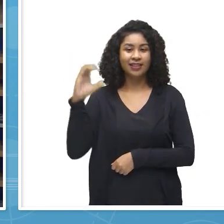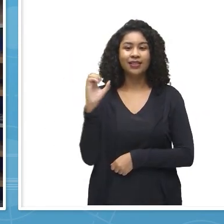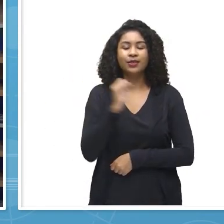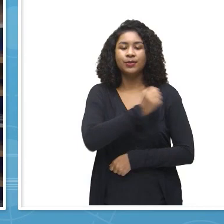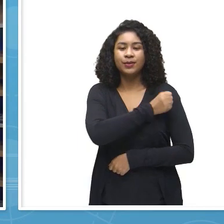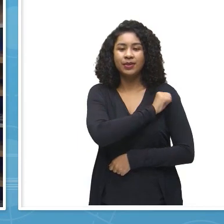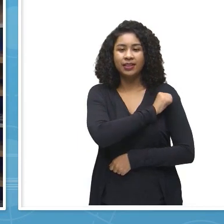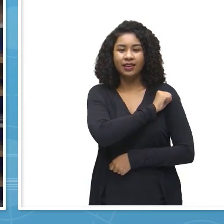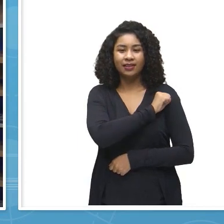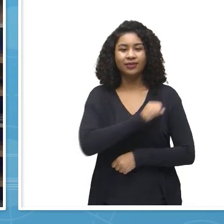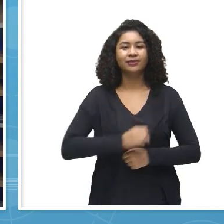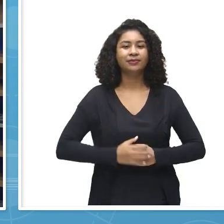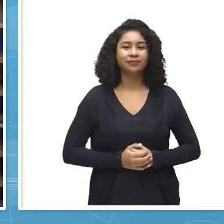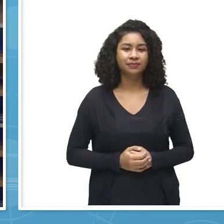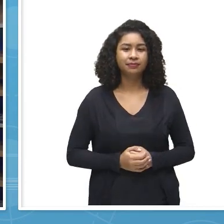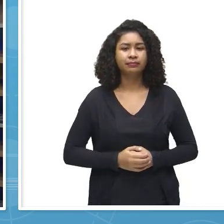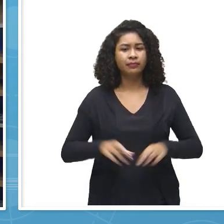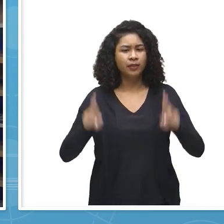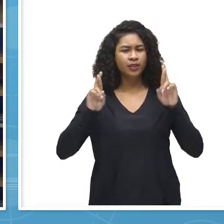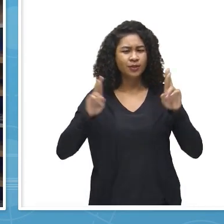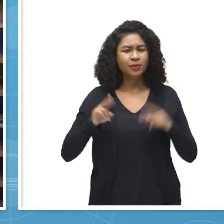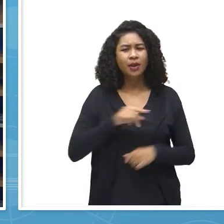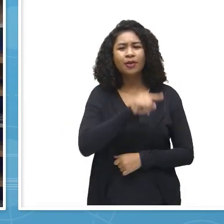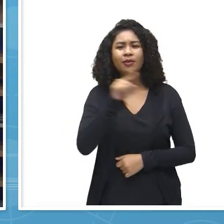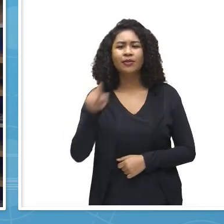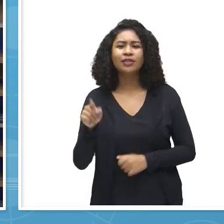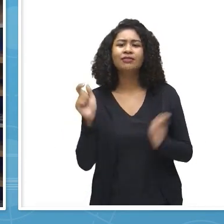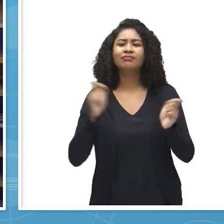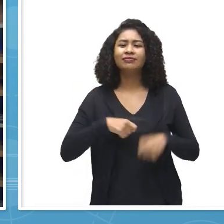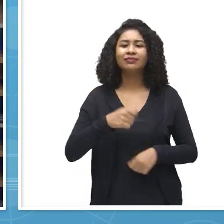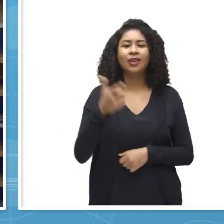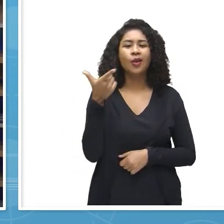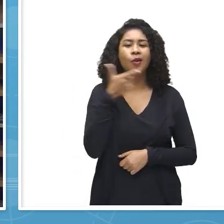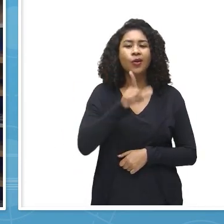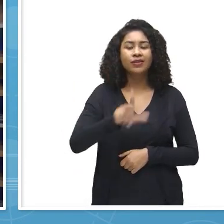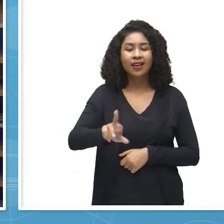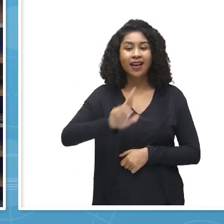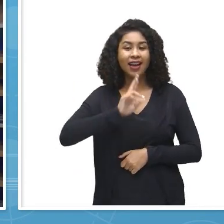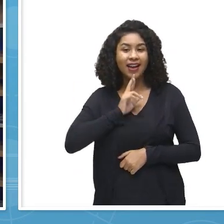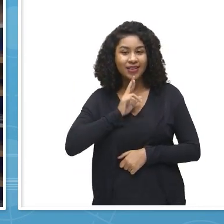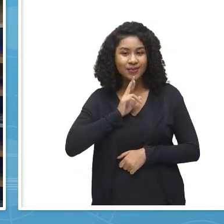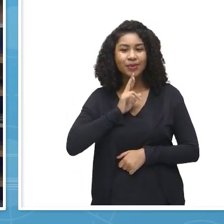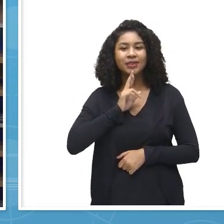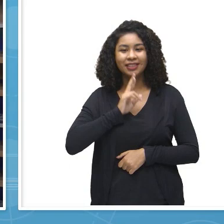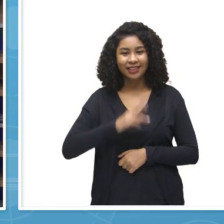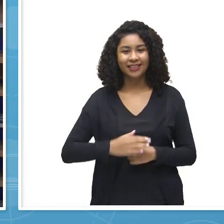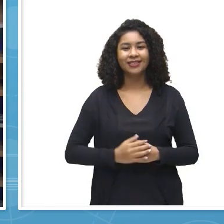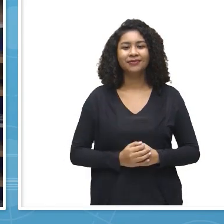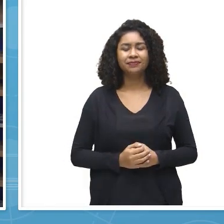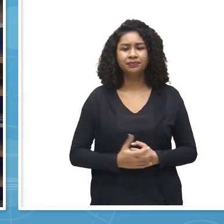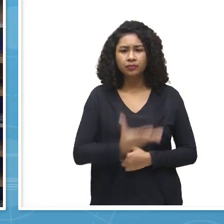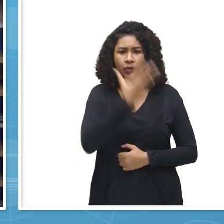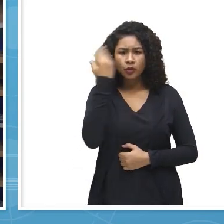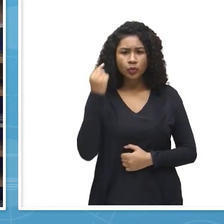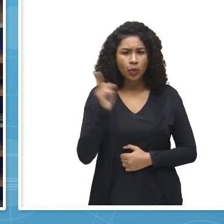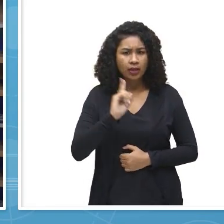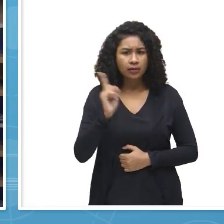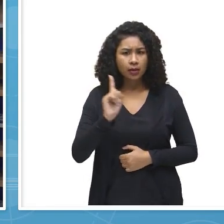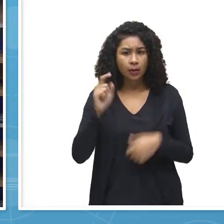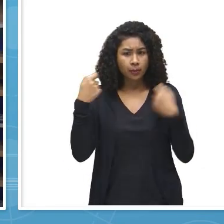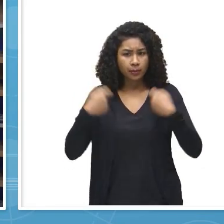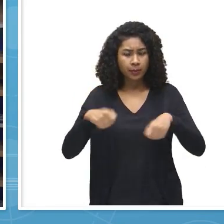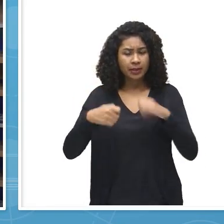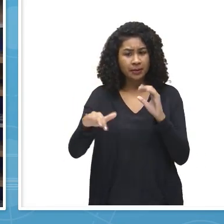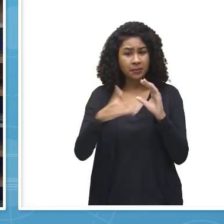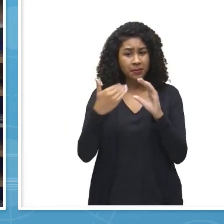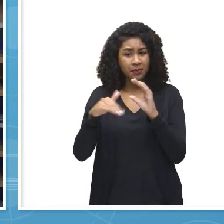que vocês tenham feito aí as questões, né, que tenham conseguido fazer. Não esqueçam de colocar a resposta no chat para